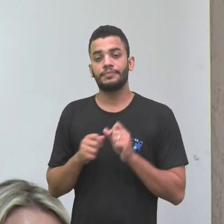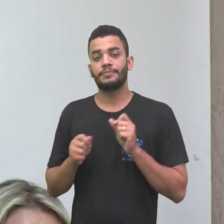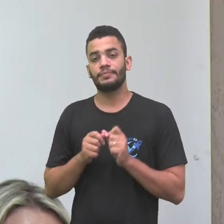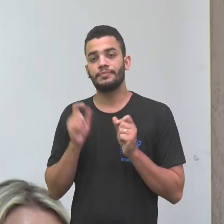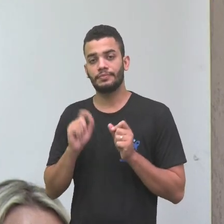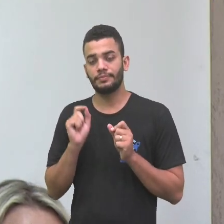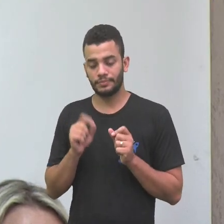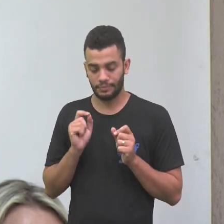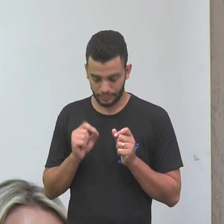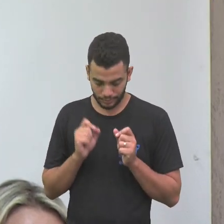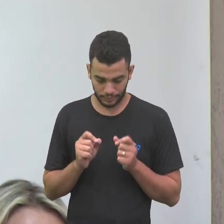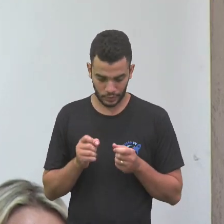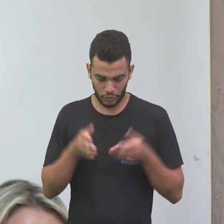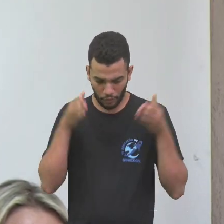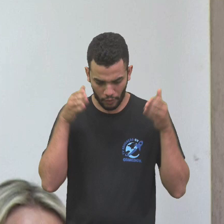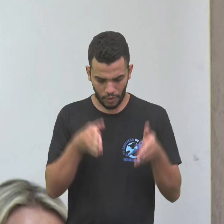bom,